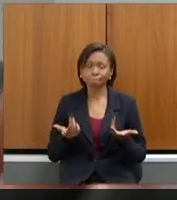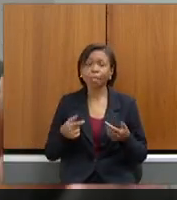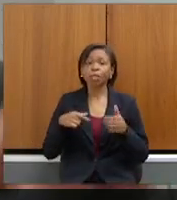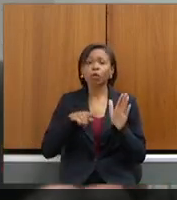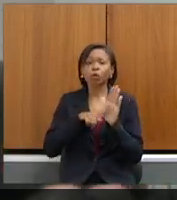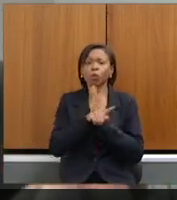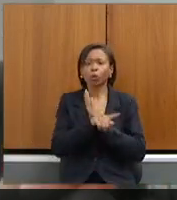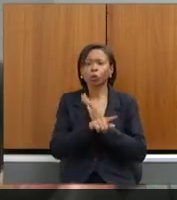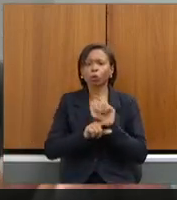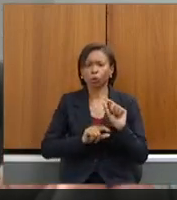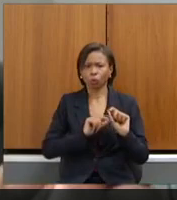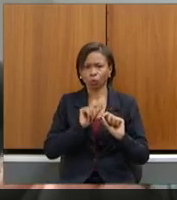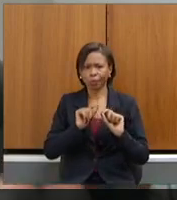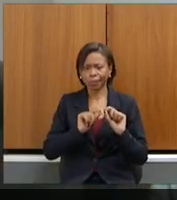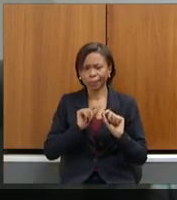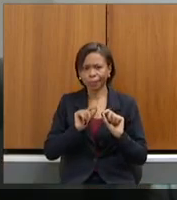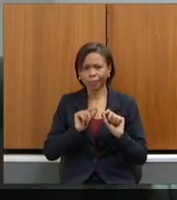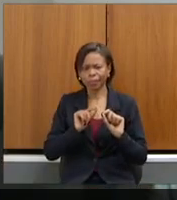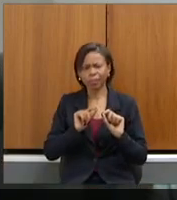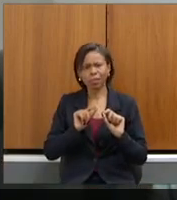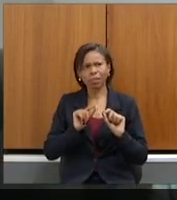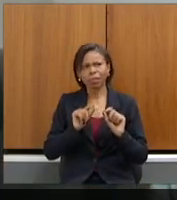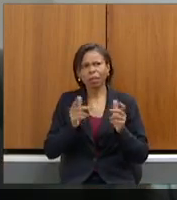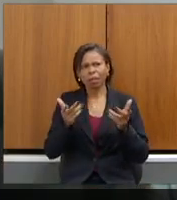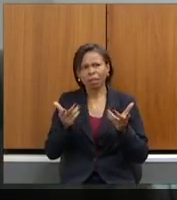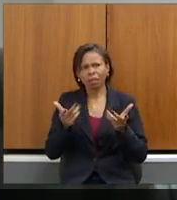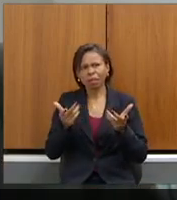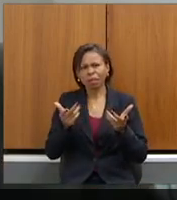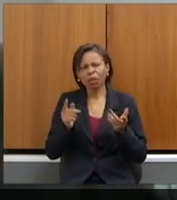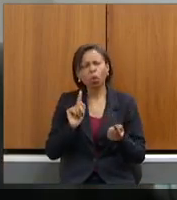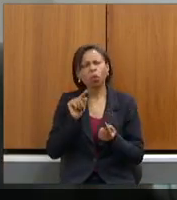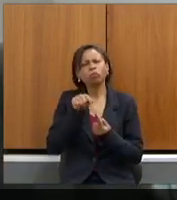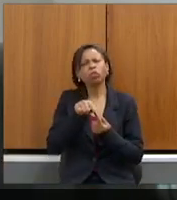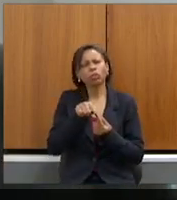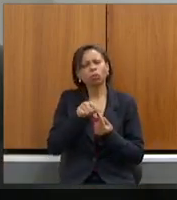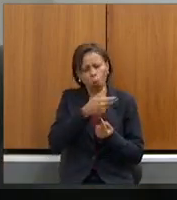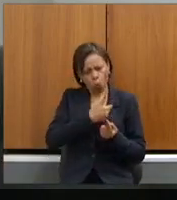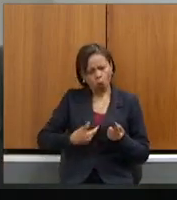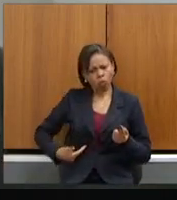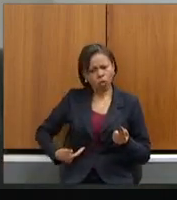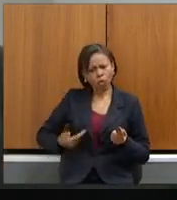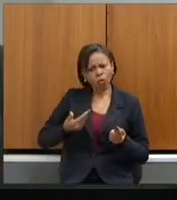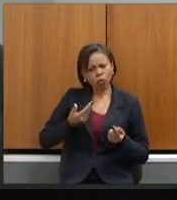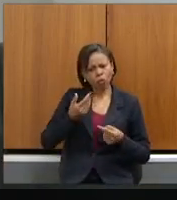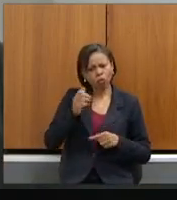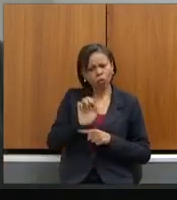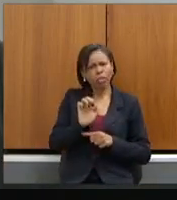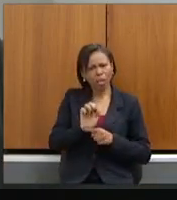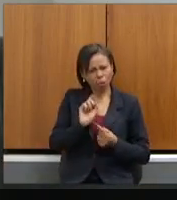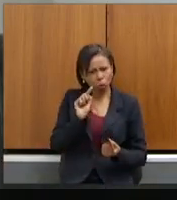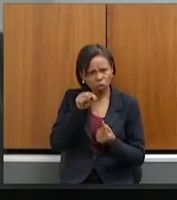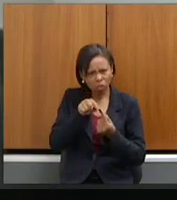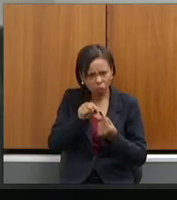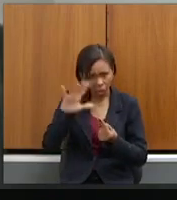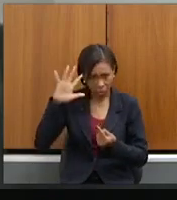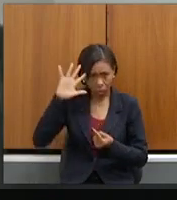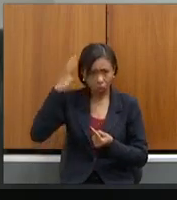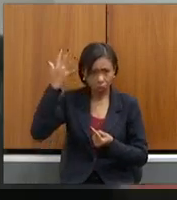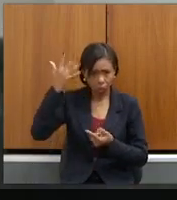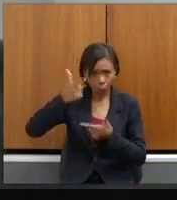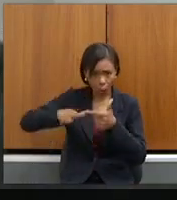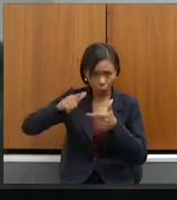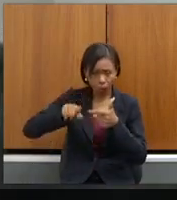é realmente não é o a intenção do Governo do Estado em resolver os problemas do Noroeste